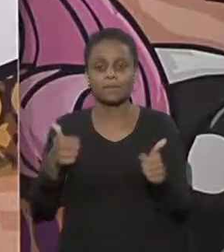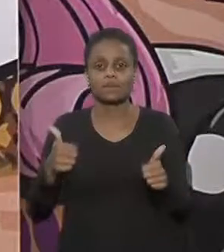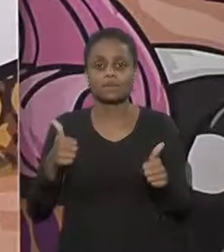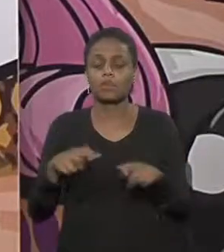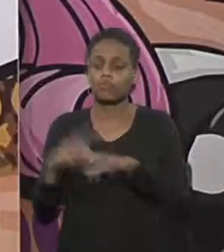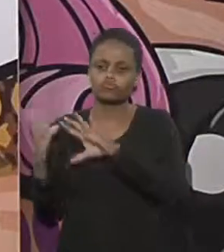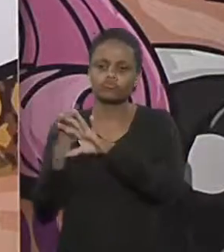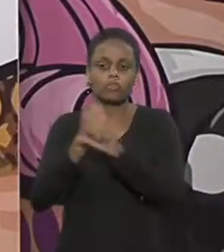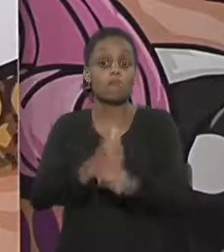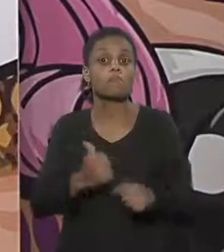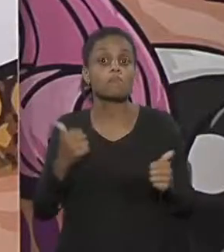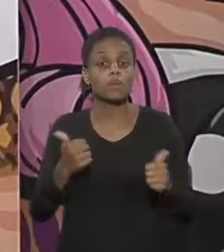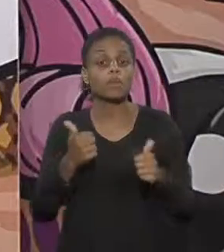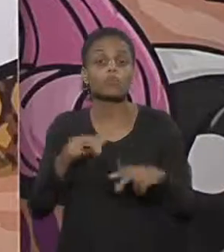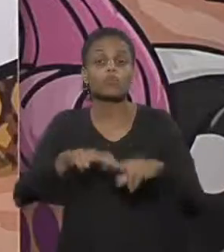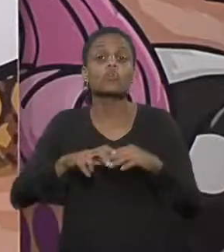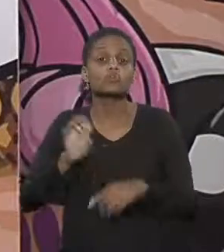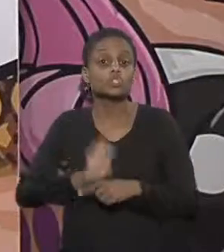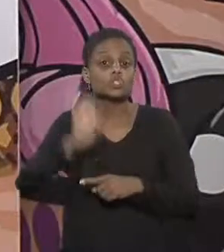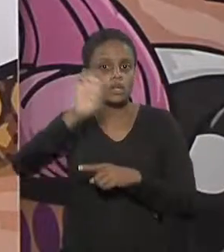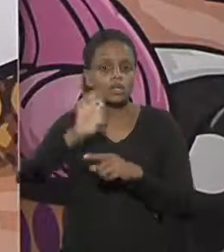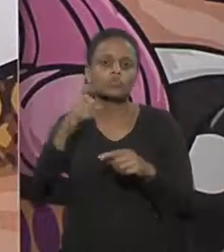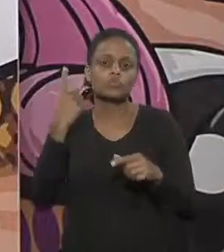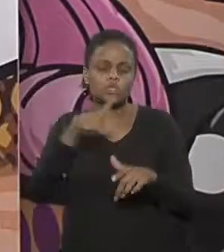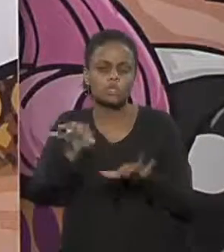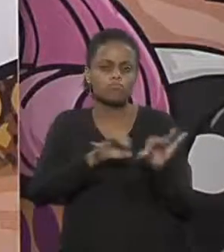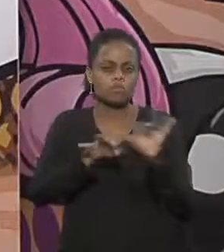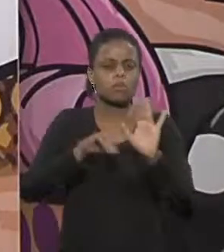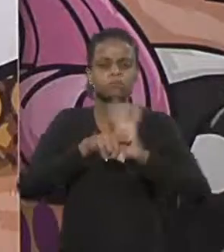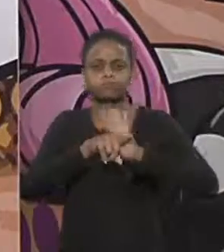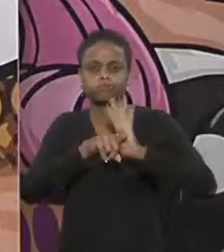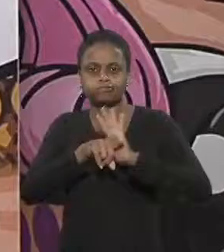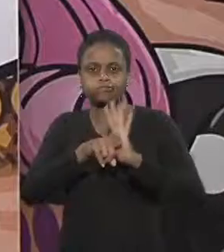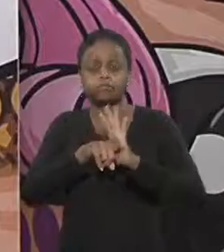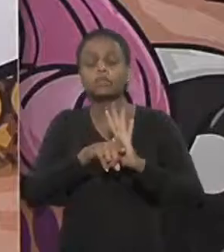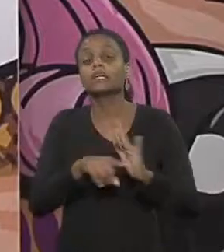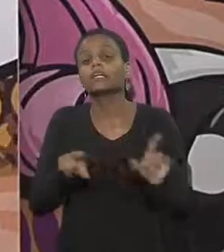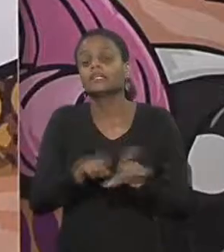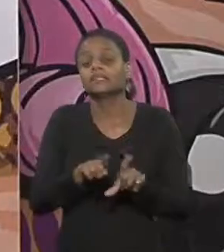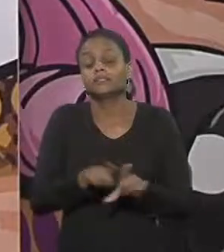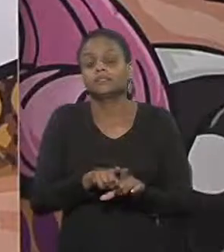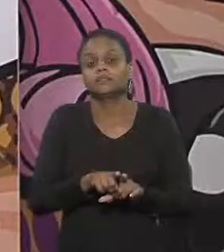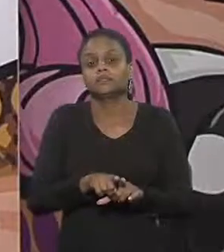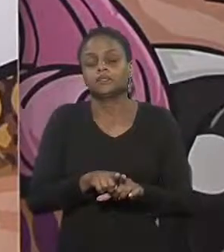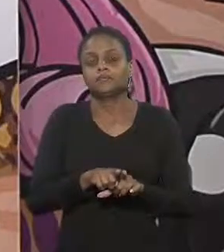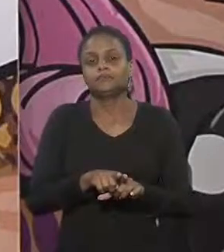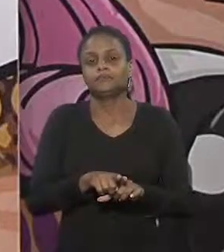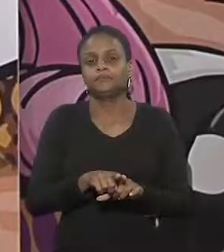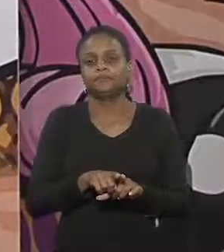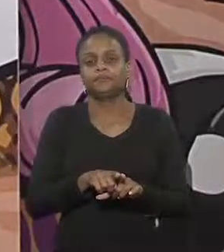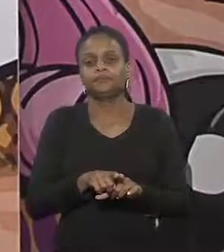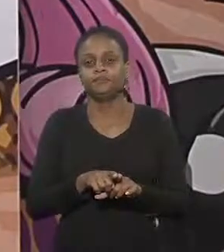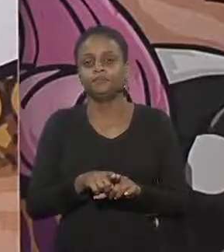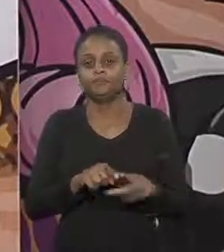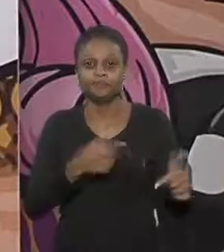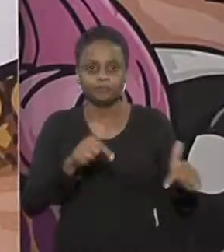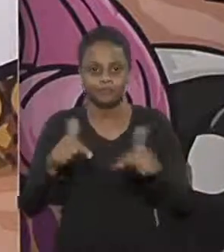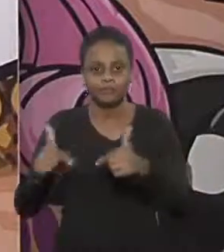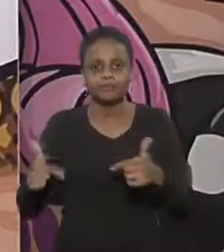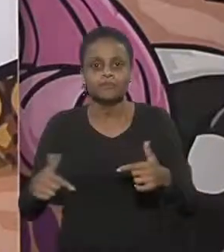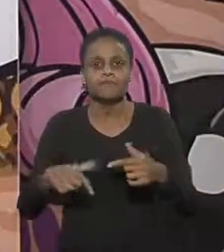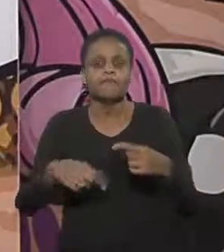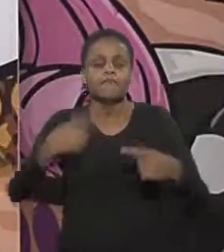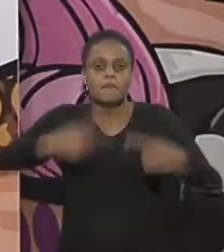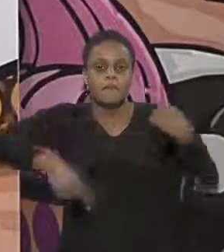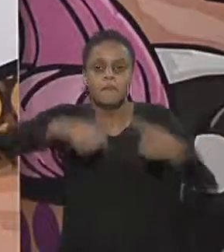de quantidade de qualidade, para que o Estado possa aí propor e não só propor, né, realizar